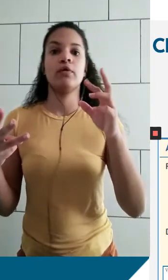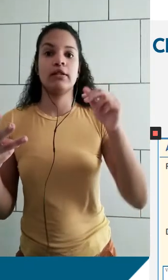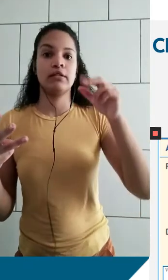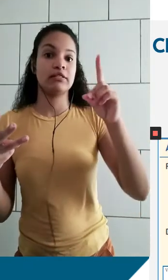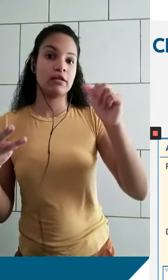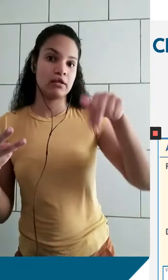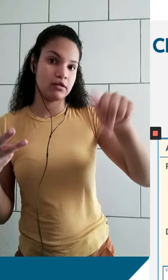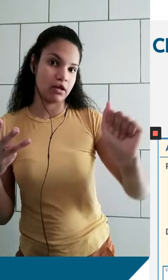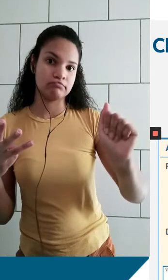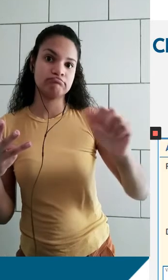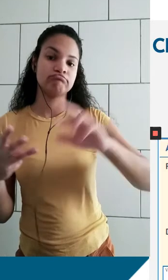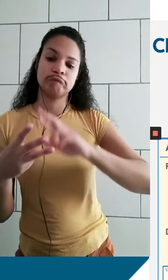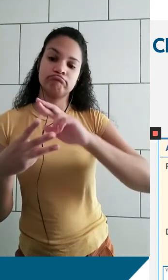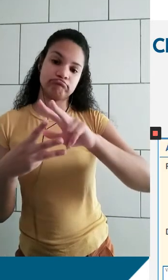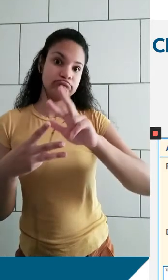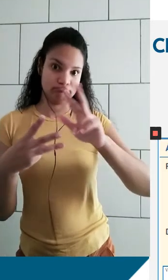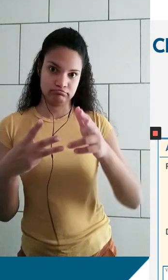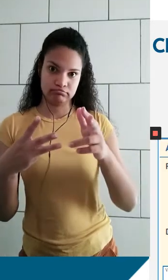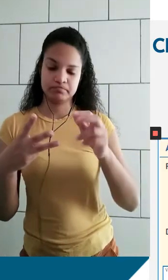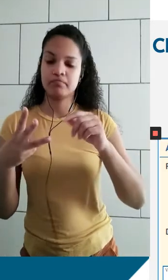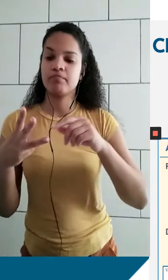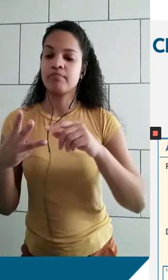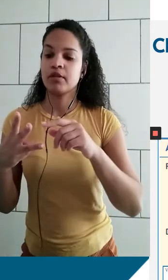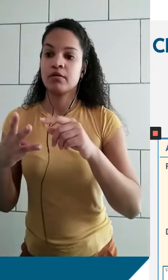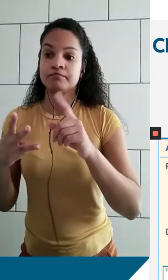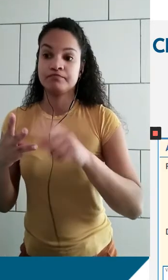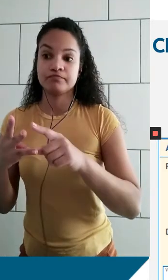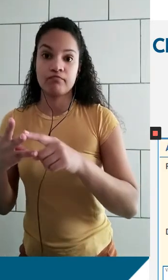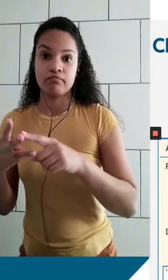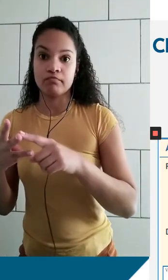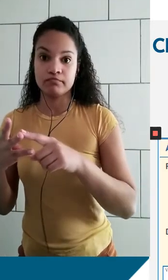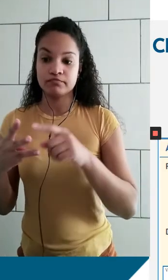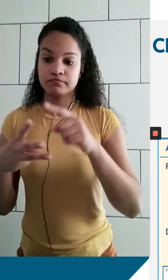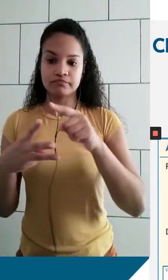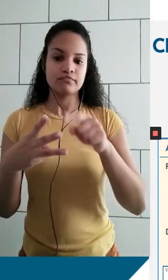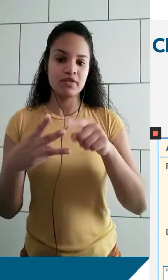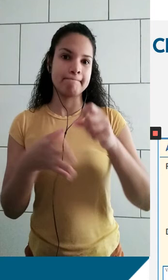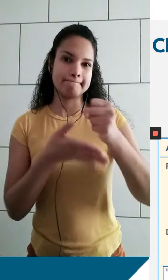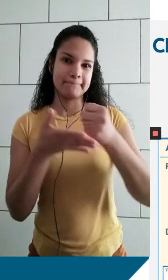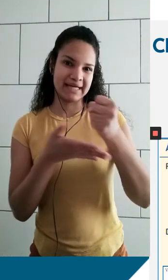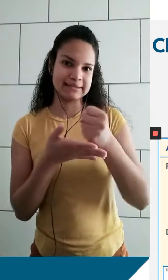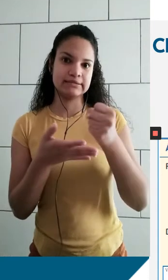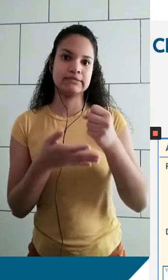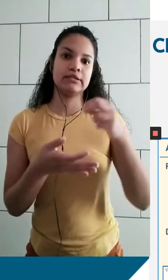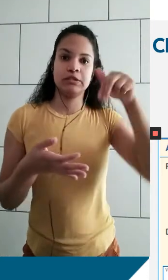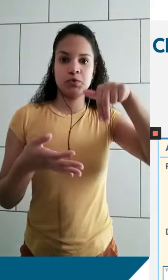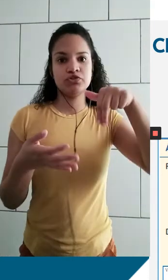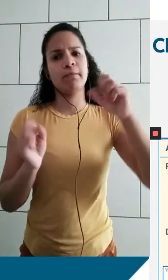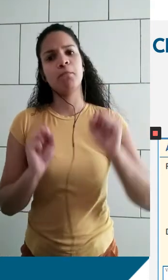da desoxirribose na formação do DNA. Então, uma base nitrogenada, que pode